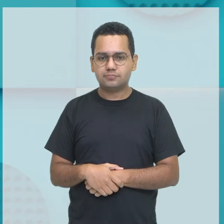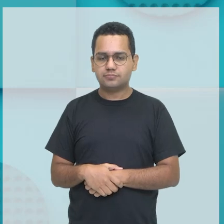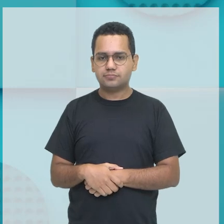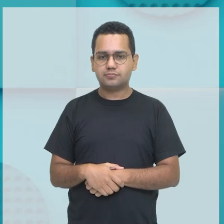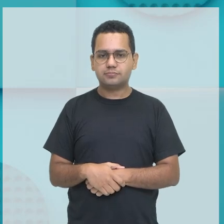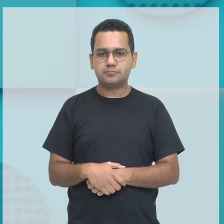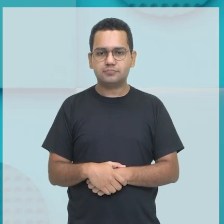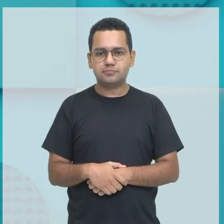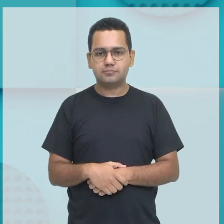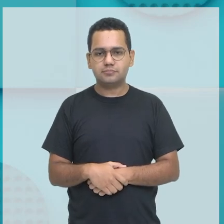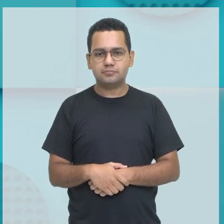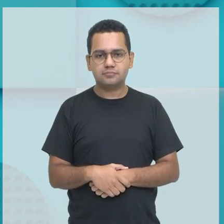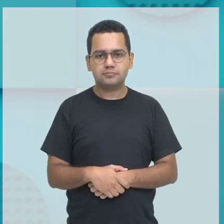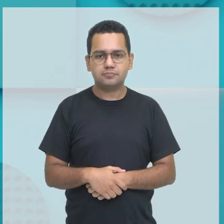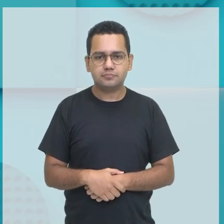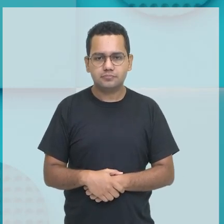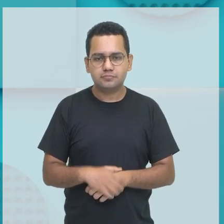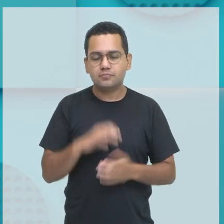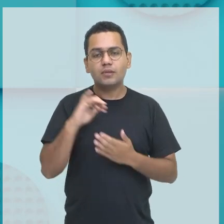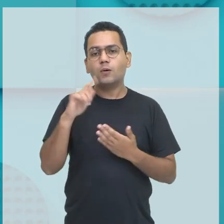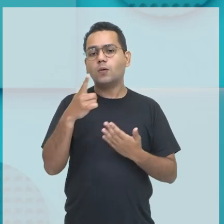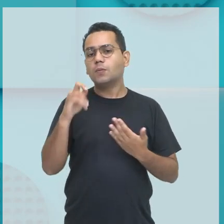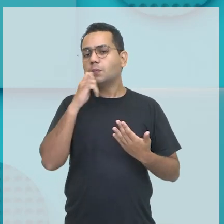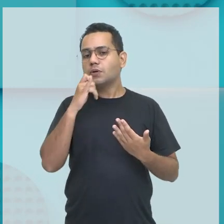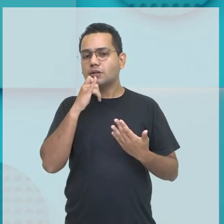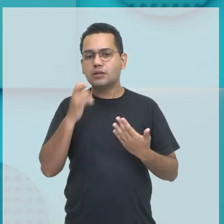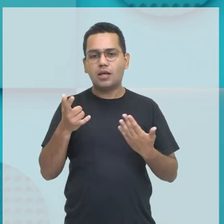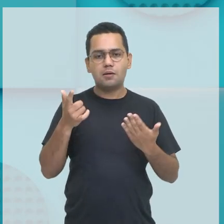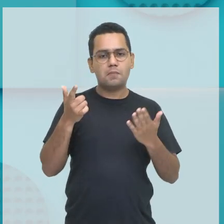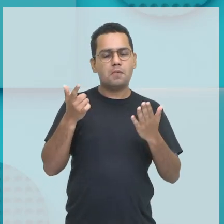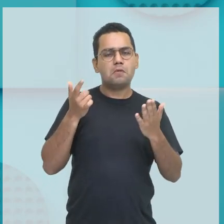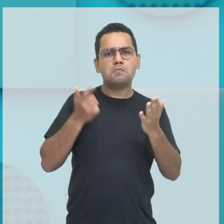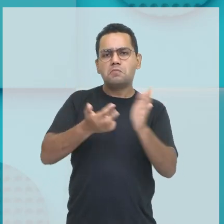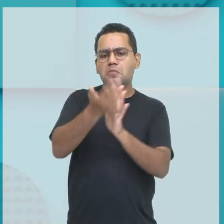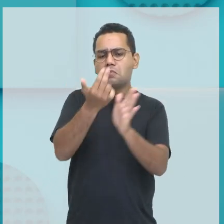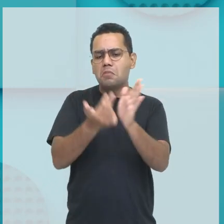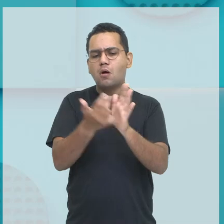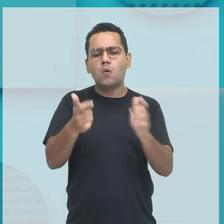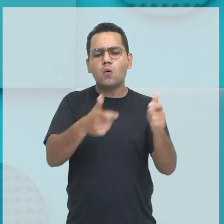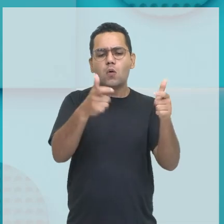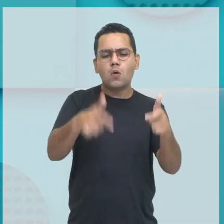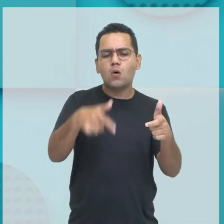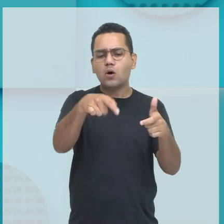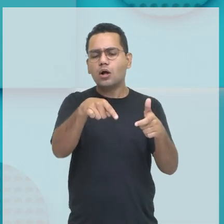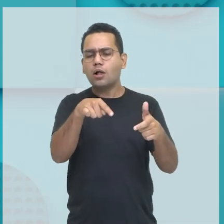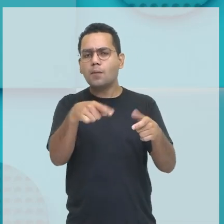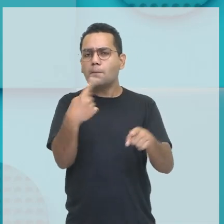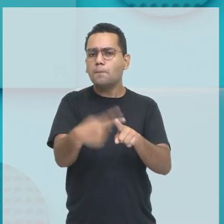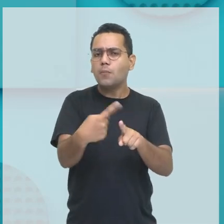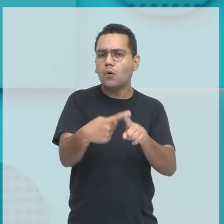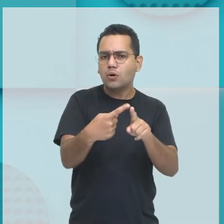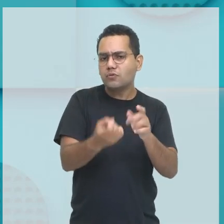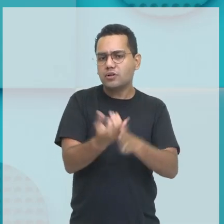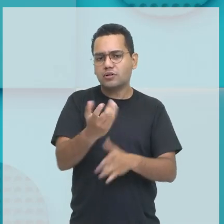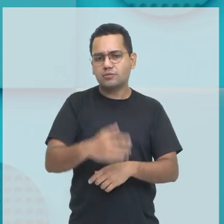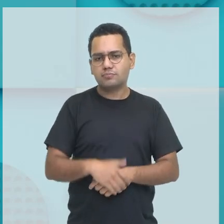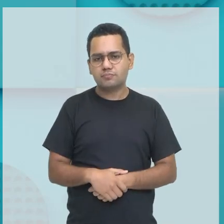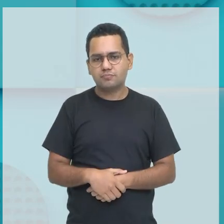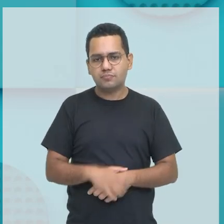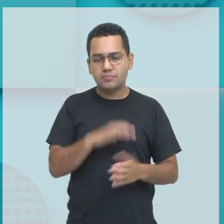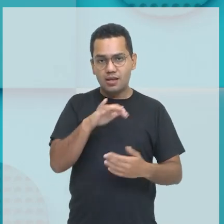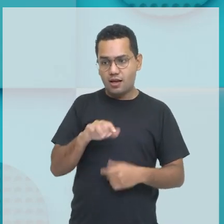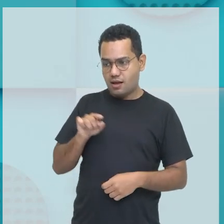Que lugar é esse que Claude Monet pintou? Por que ele pintou dessa forma? Já no minimalismo, ele não tem narrativa.